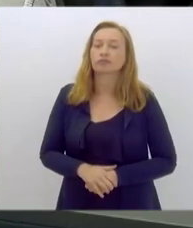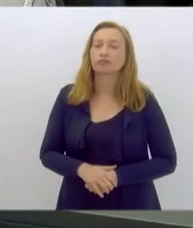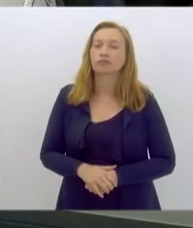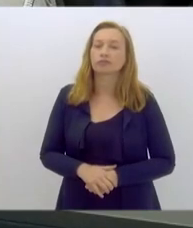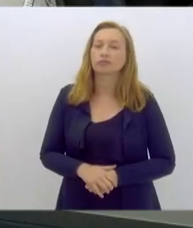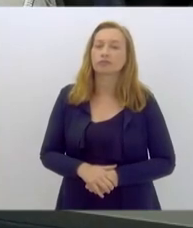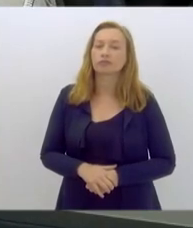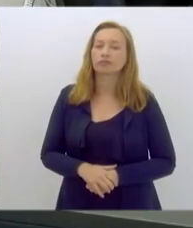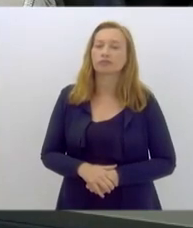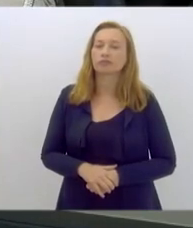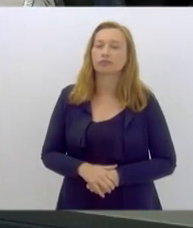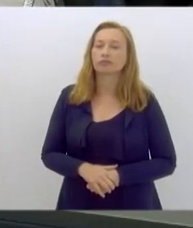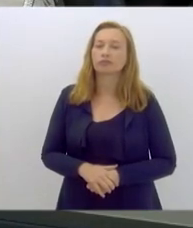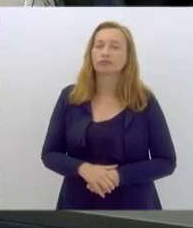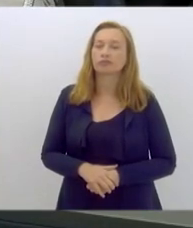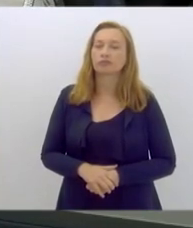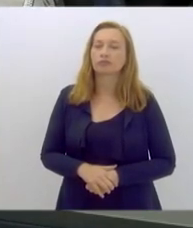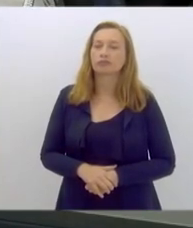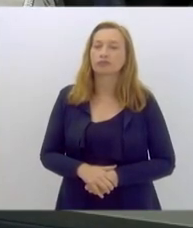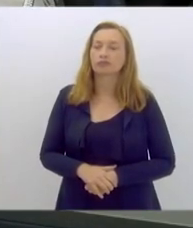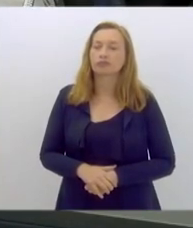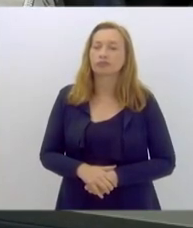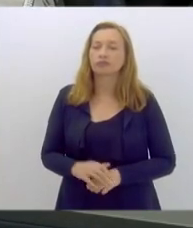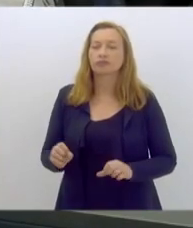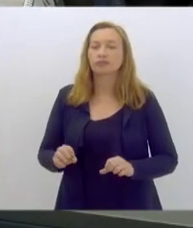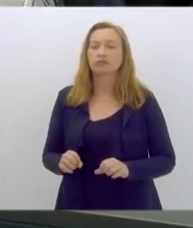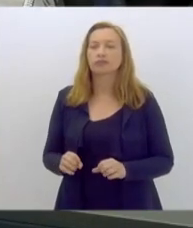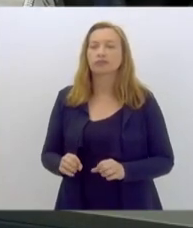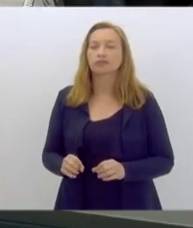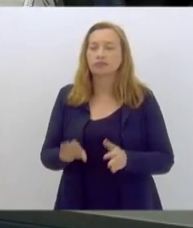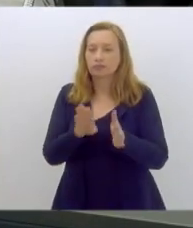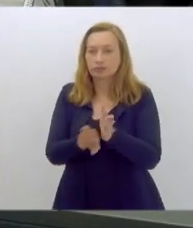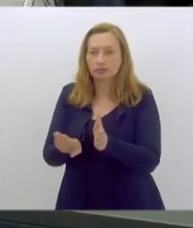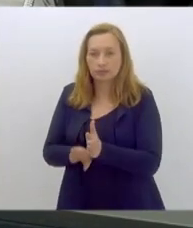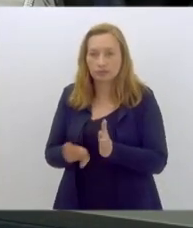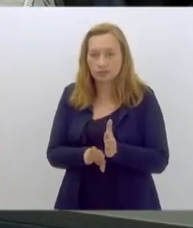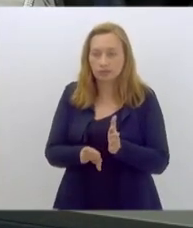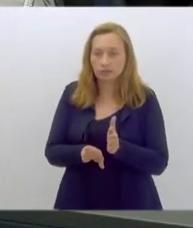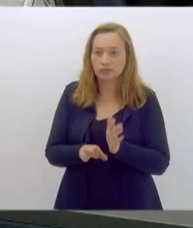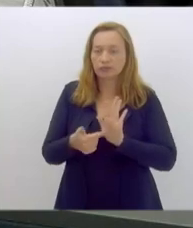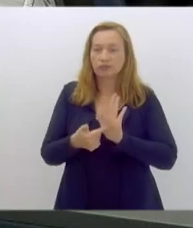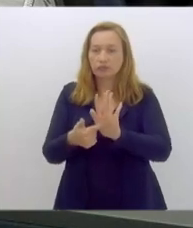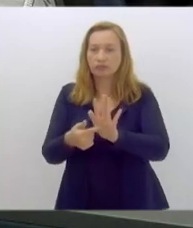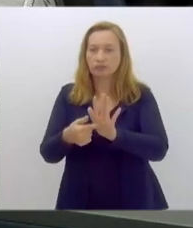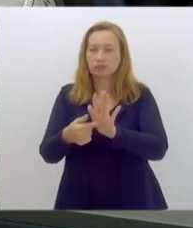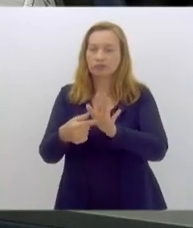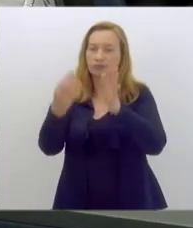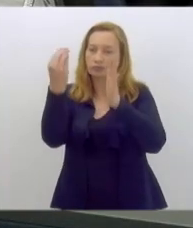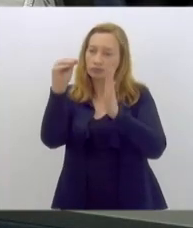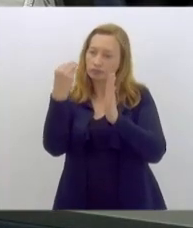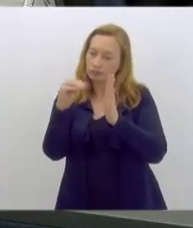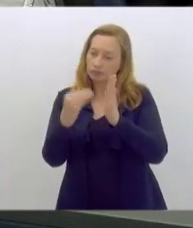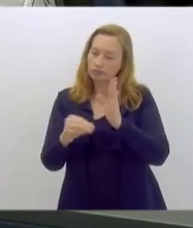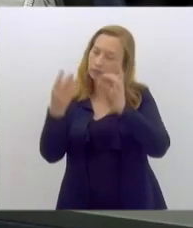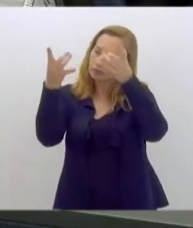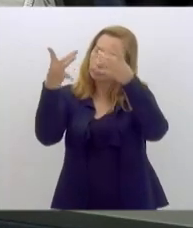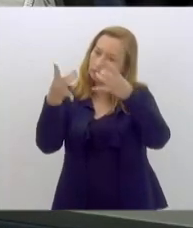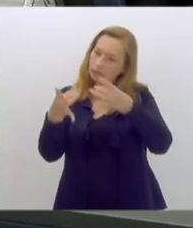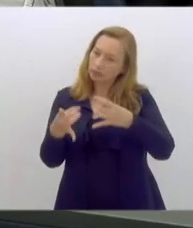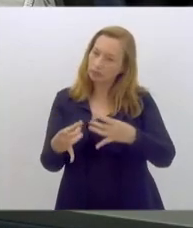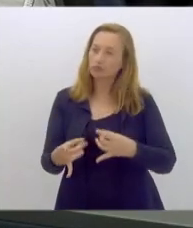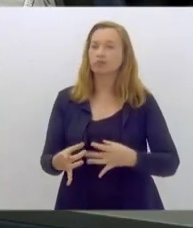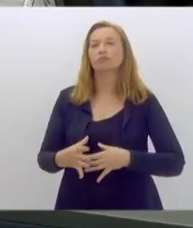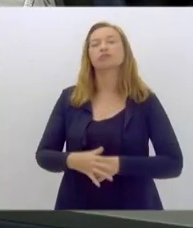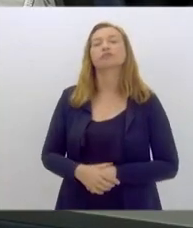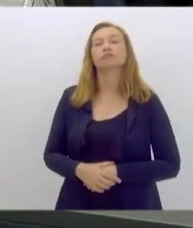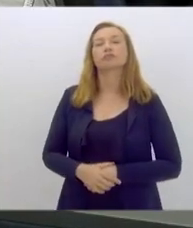a planilha e no sistema essa despesa é de forma detalhada que é o pote a